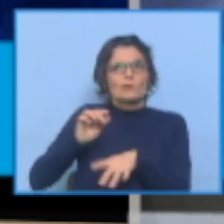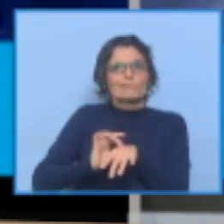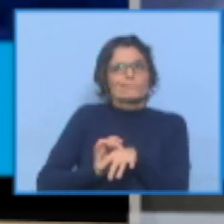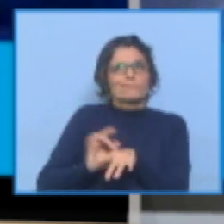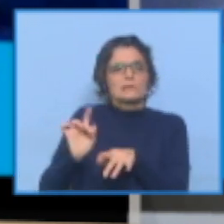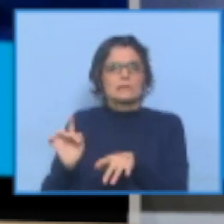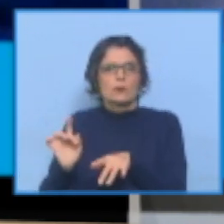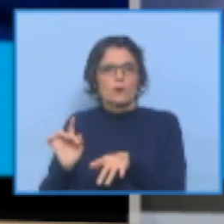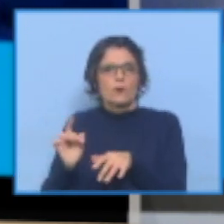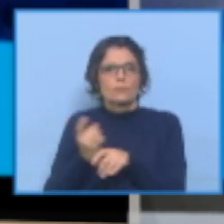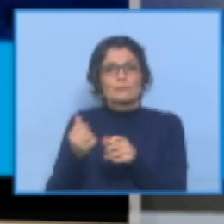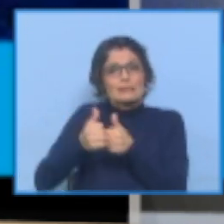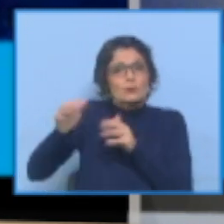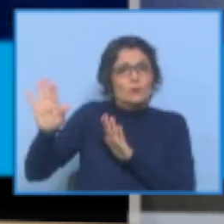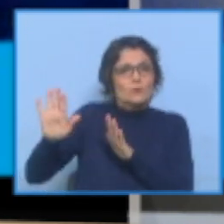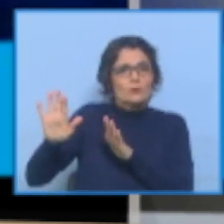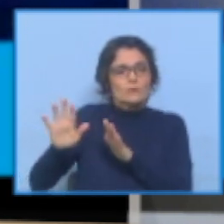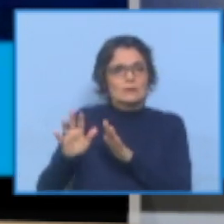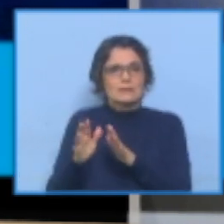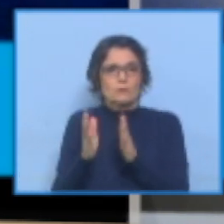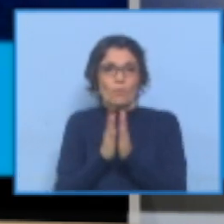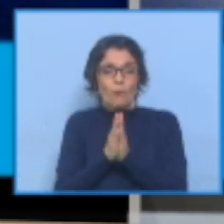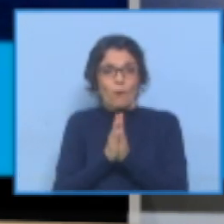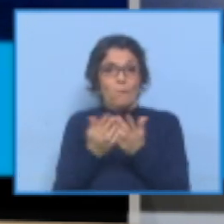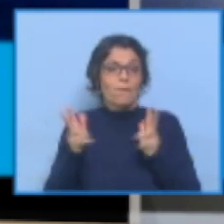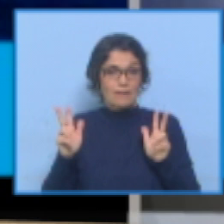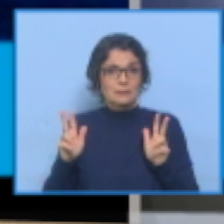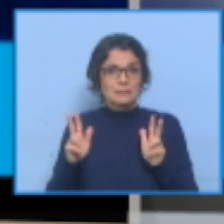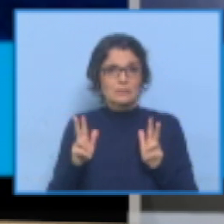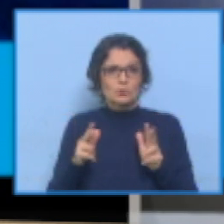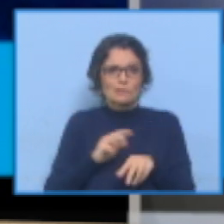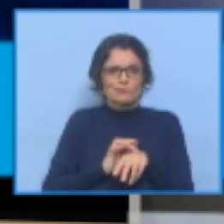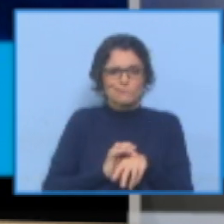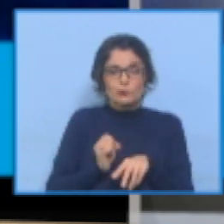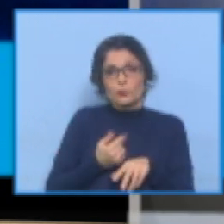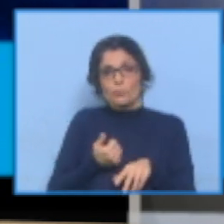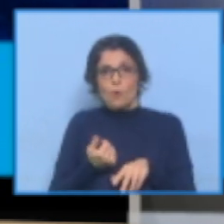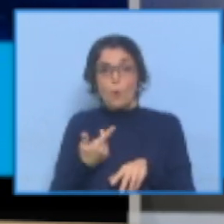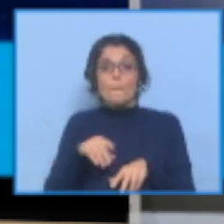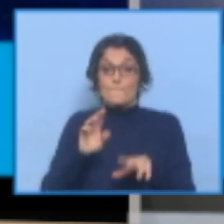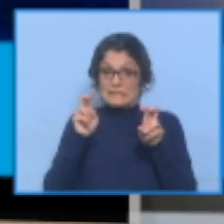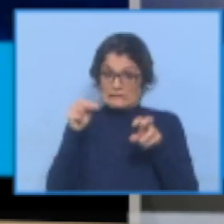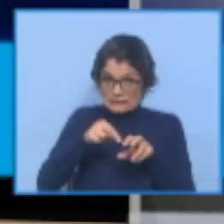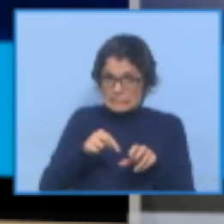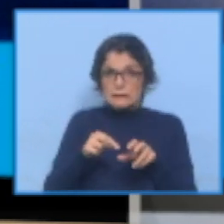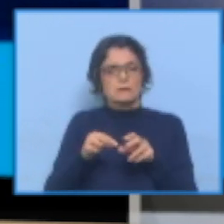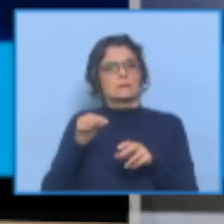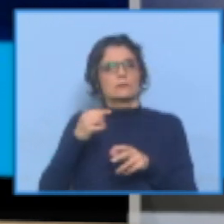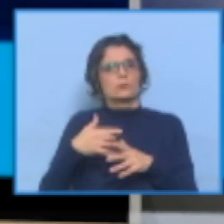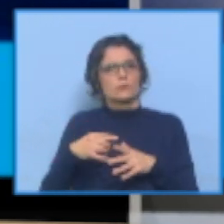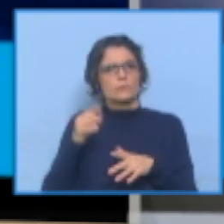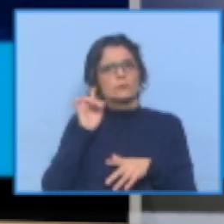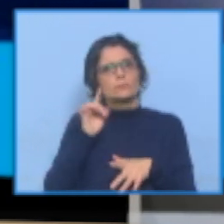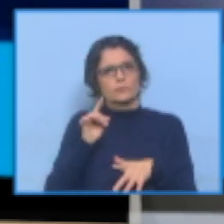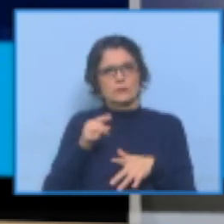tanto esta questão da liberdade religiosa. Mas é uma questão que está na ordem do dia. Nós próprios, neste relatório, falamos